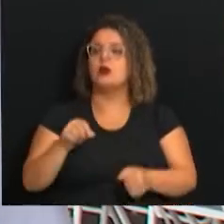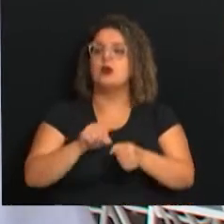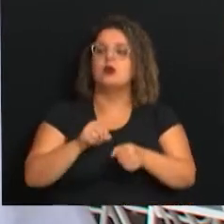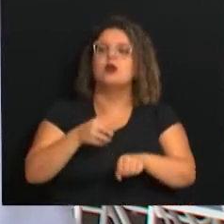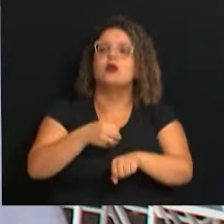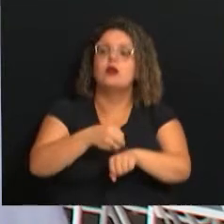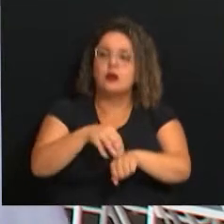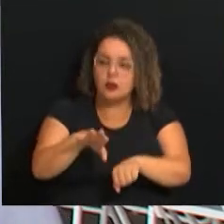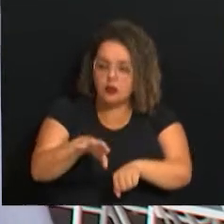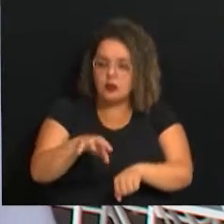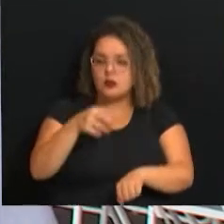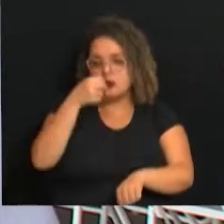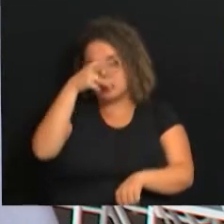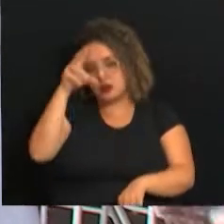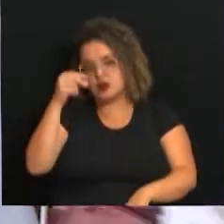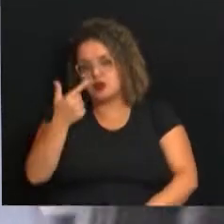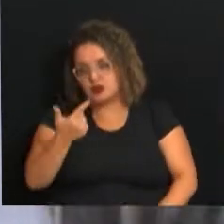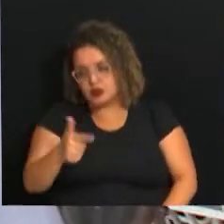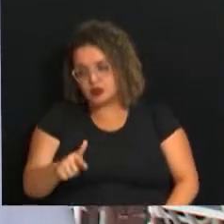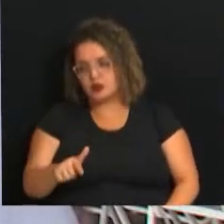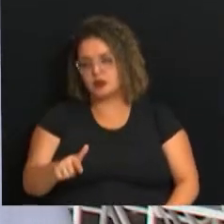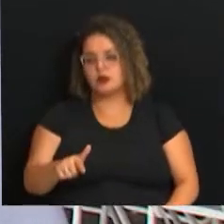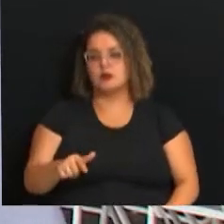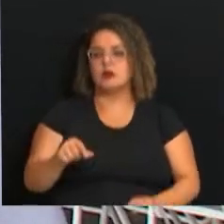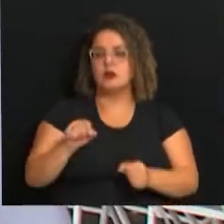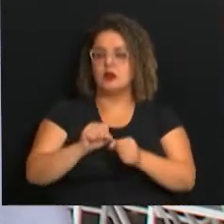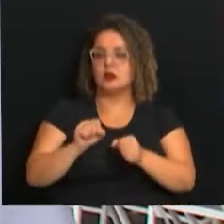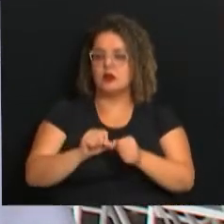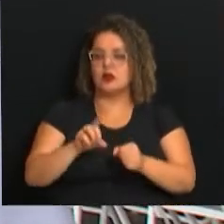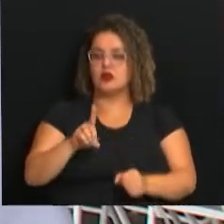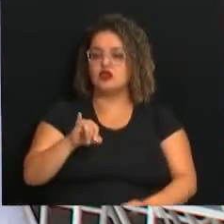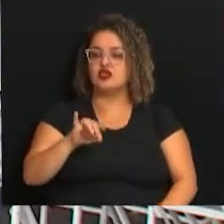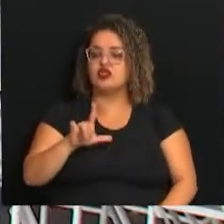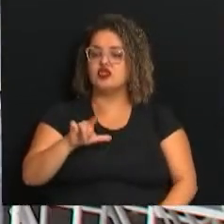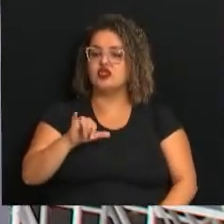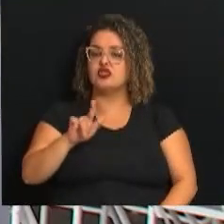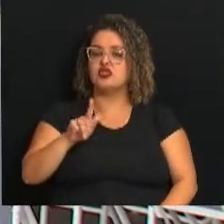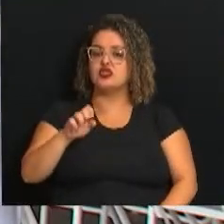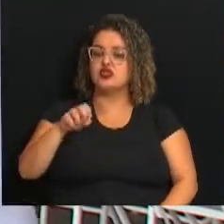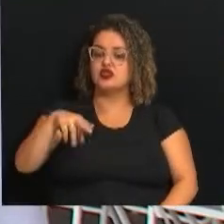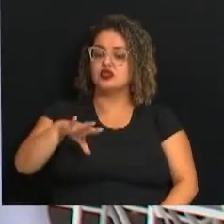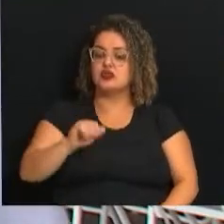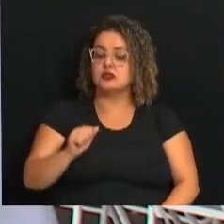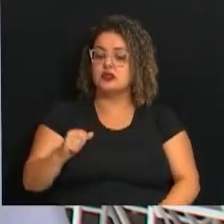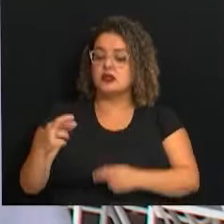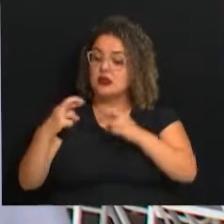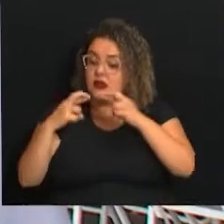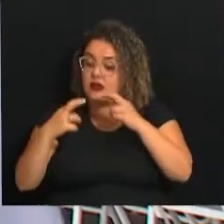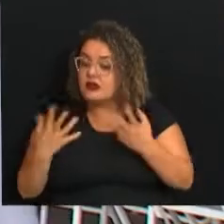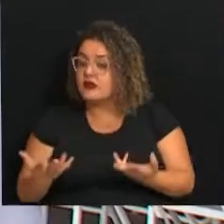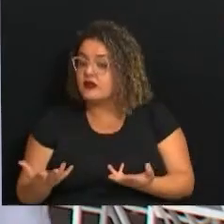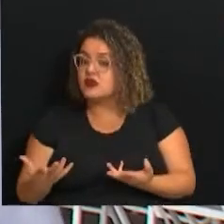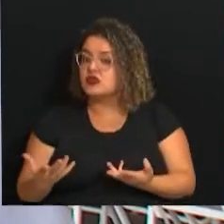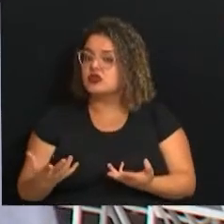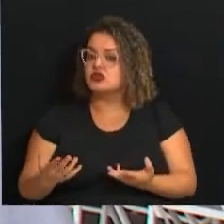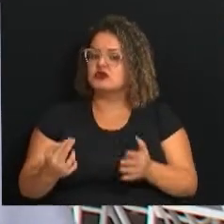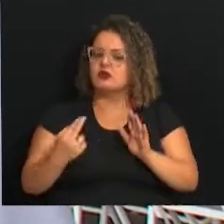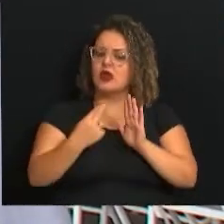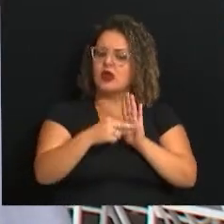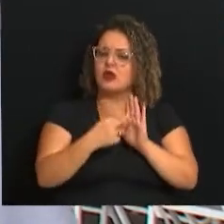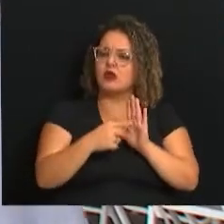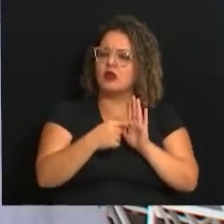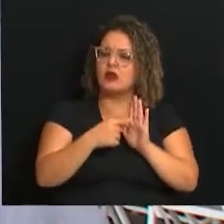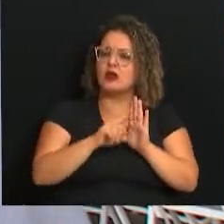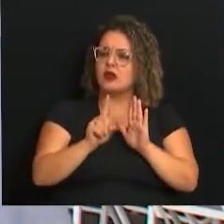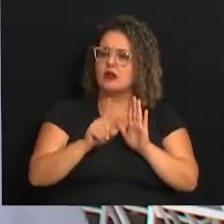passei fiz então a indicação para a prefeitura novamente para fazer a diligência ou seja investigar Olha tem